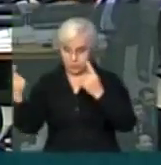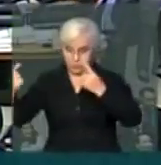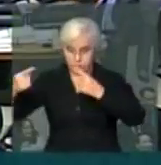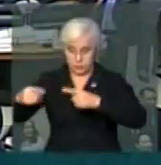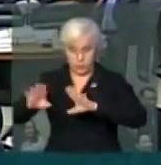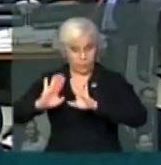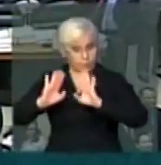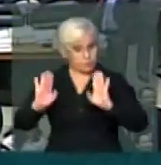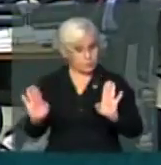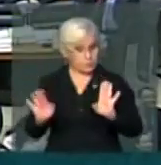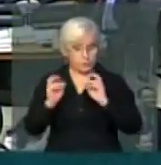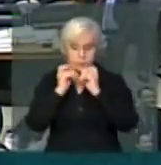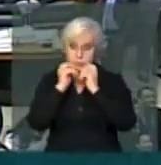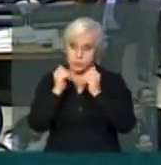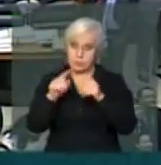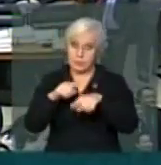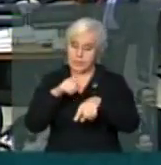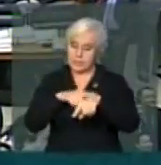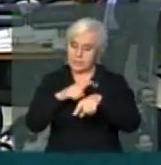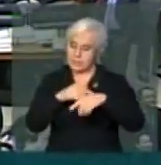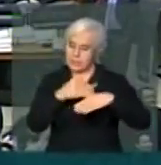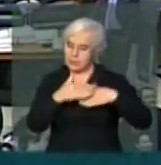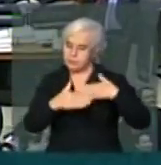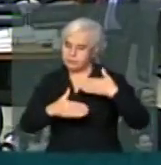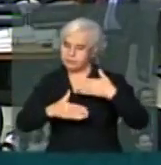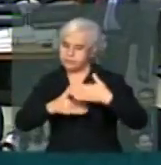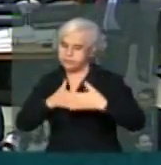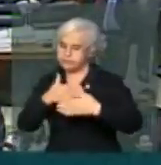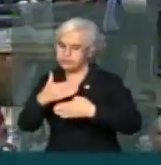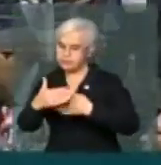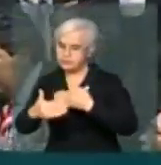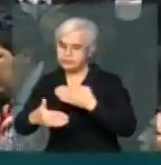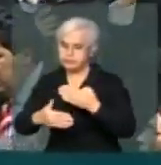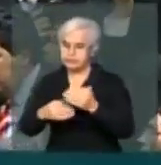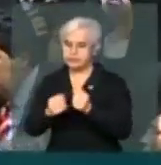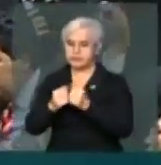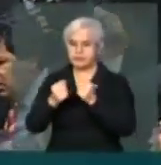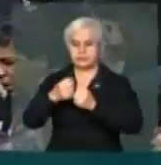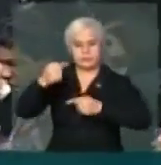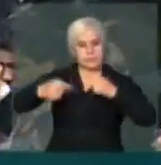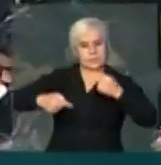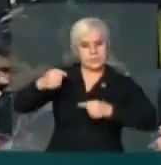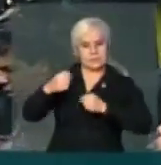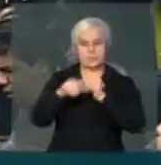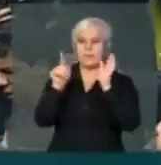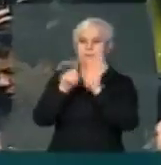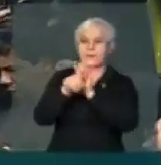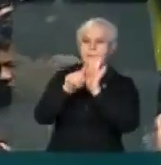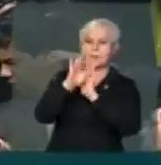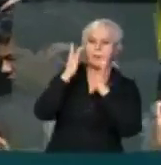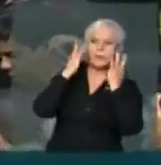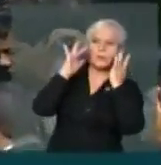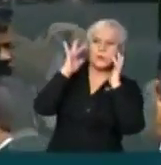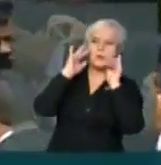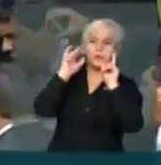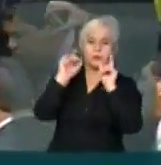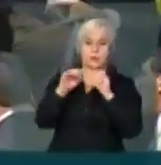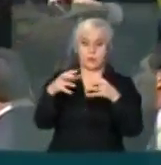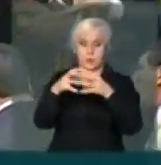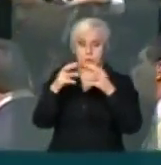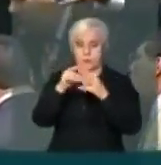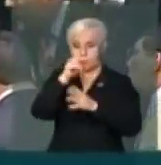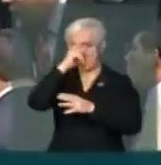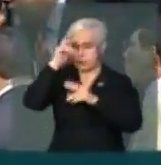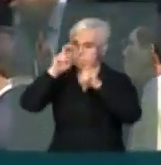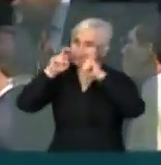deles. E aí, durante um período em que estava havendo essas questões de ordem, bem no início da sessão, os